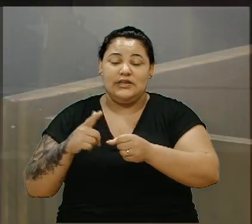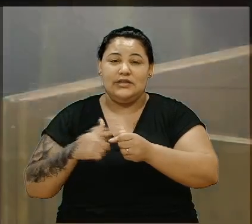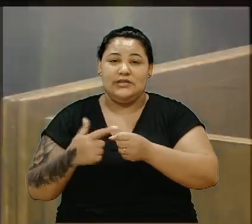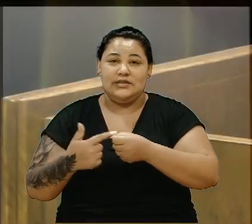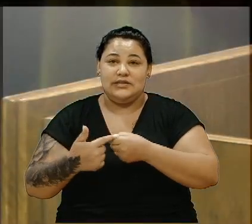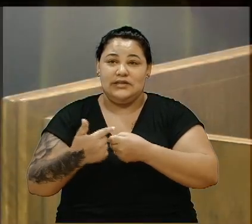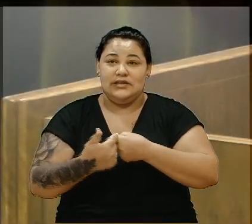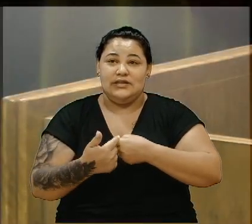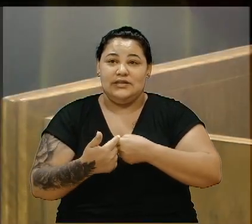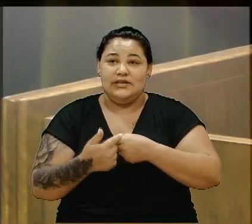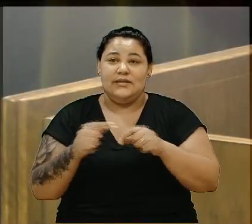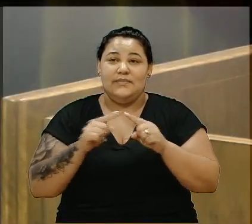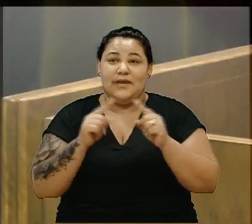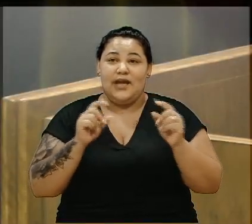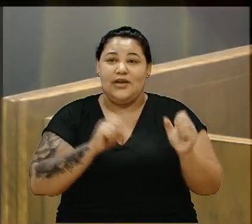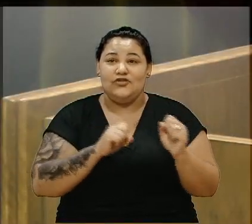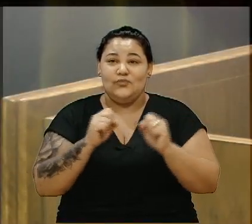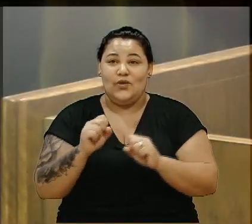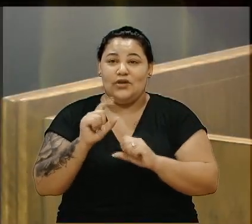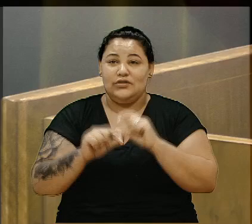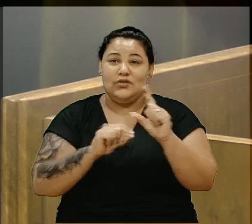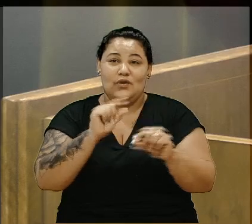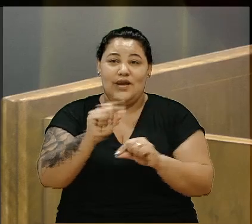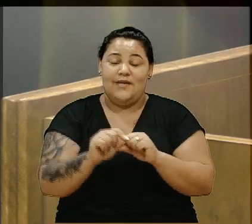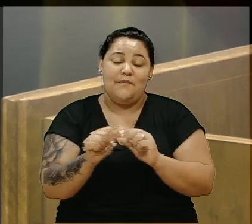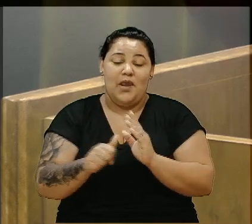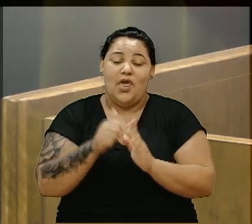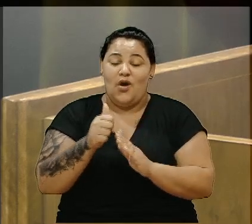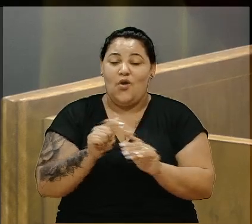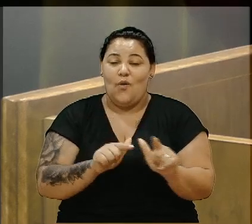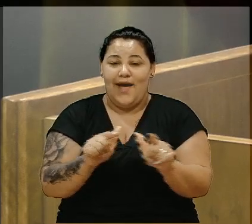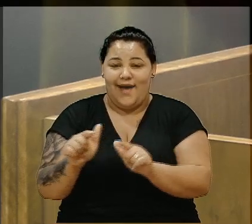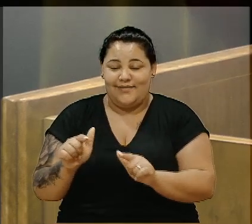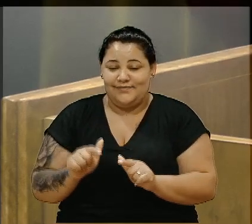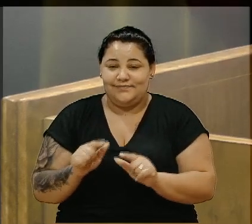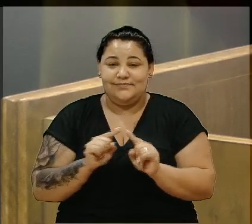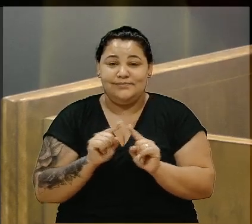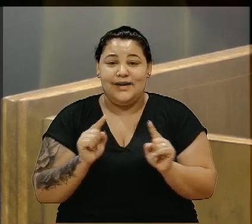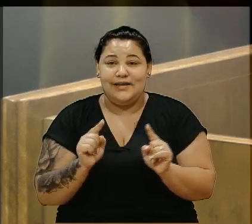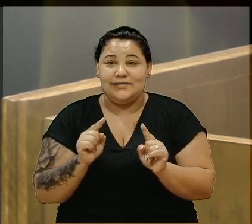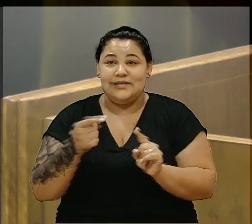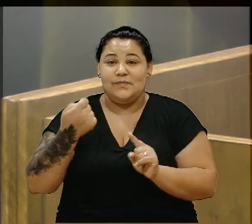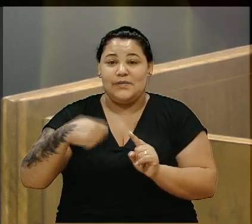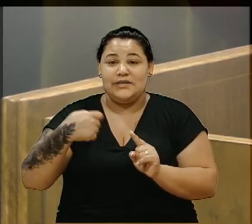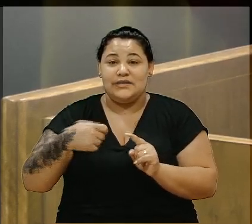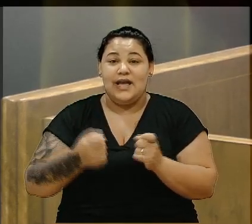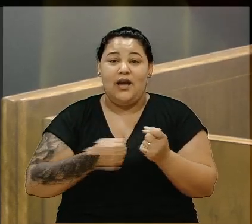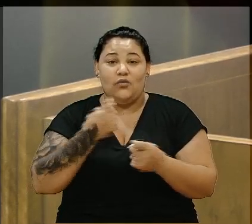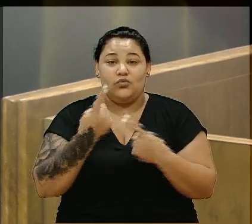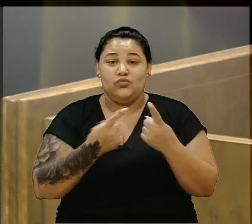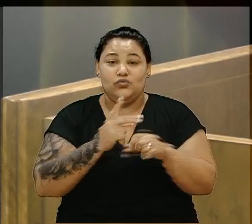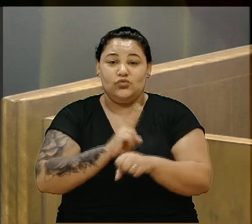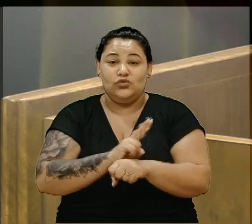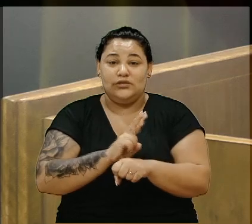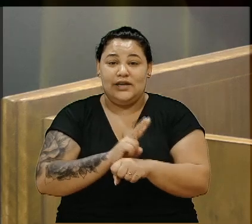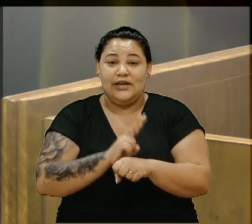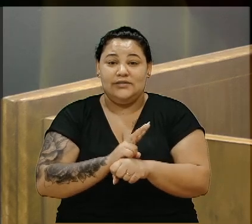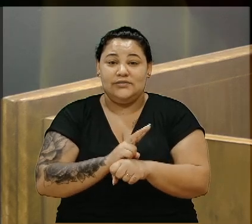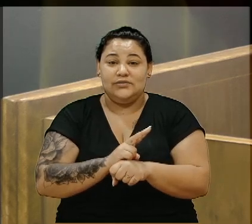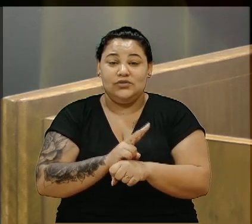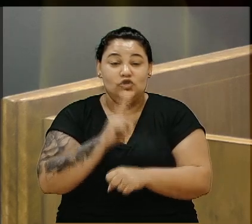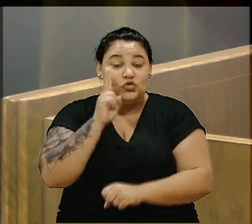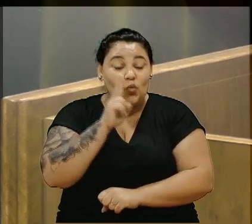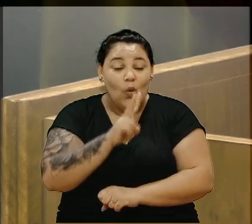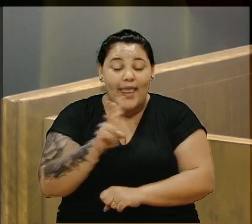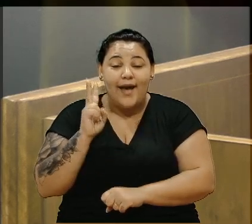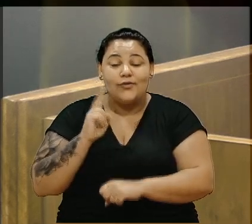né? Mas a gente pode escolher os melhores lugares, mas que precisa de alguns cuidados, né? De um olhar acolhedor da